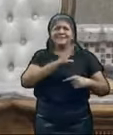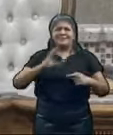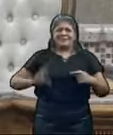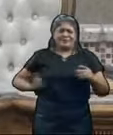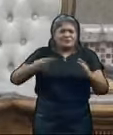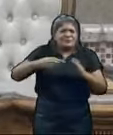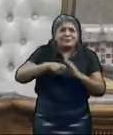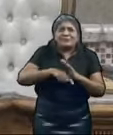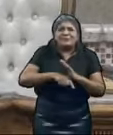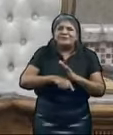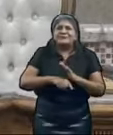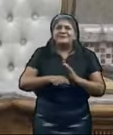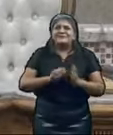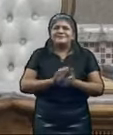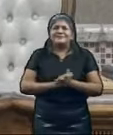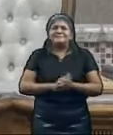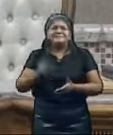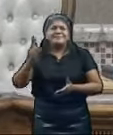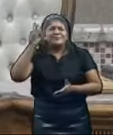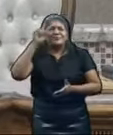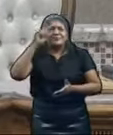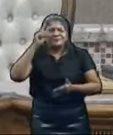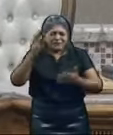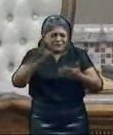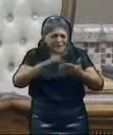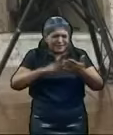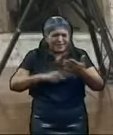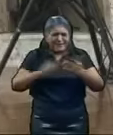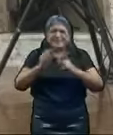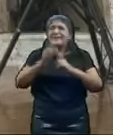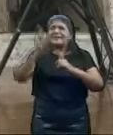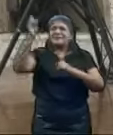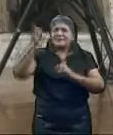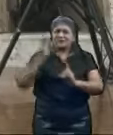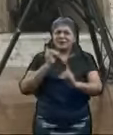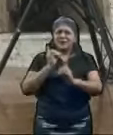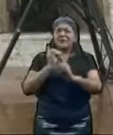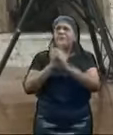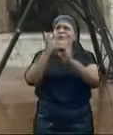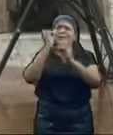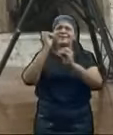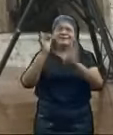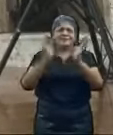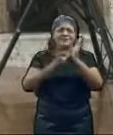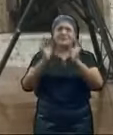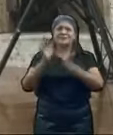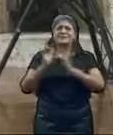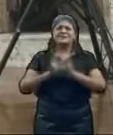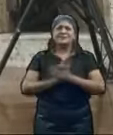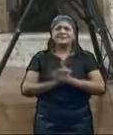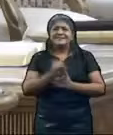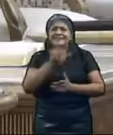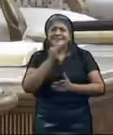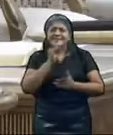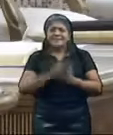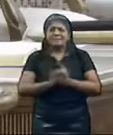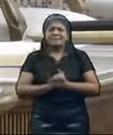fome e olha irmãos Oi hoje Deus tava rejeitando mané